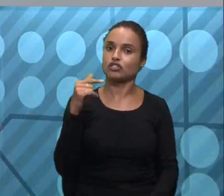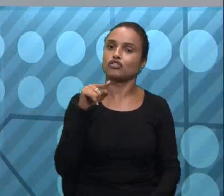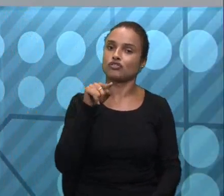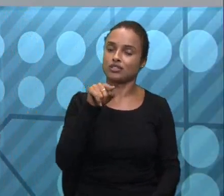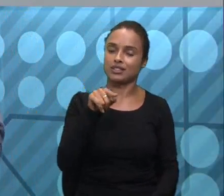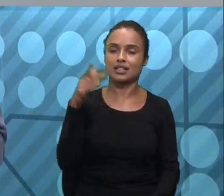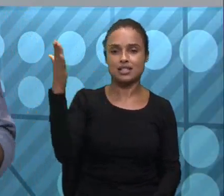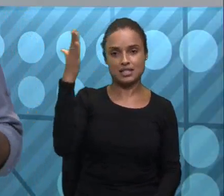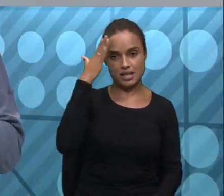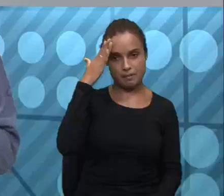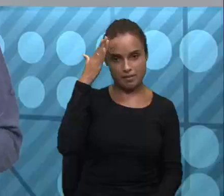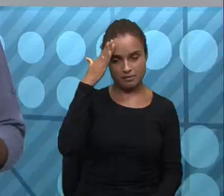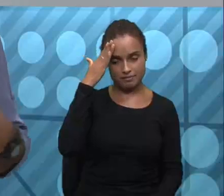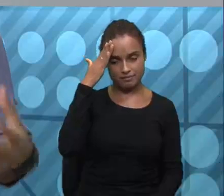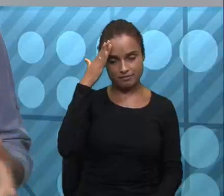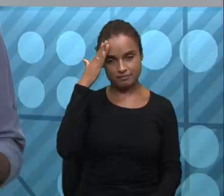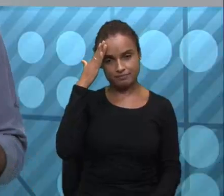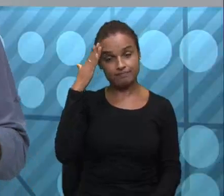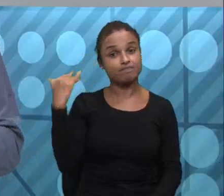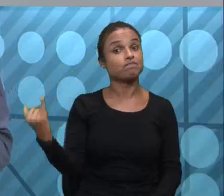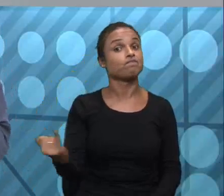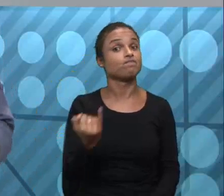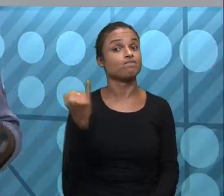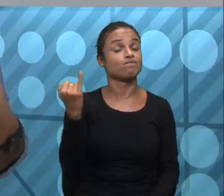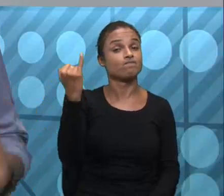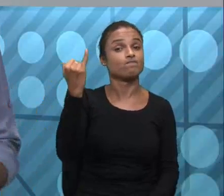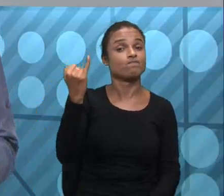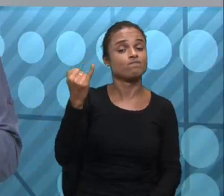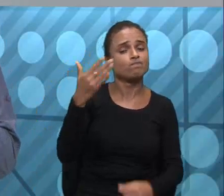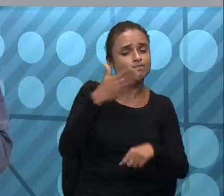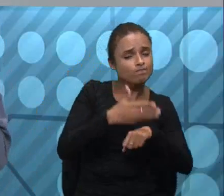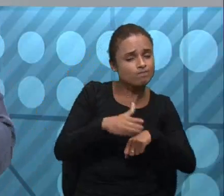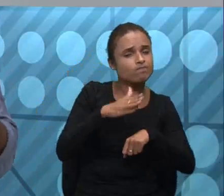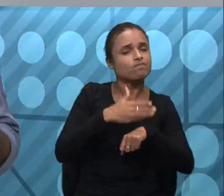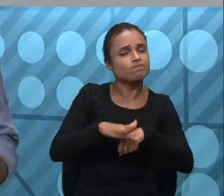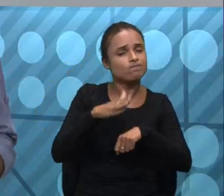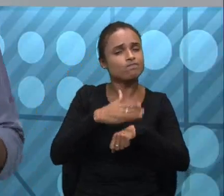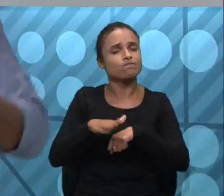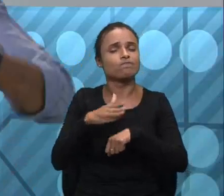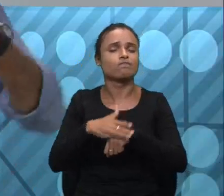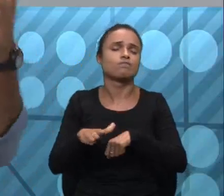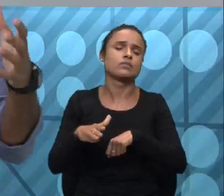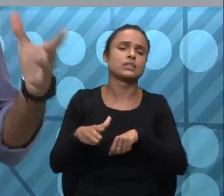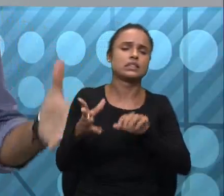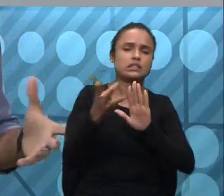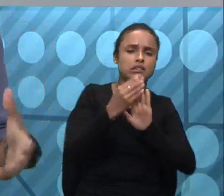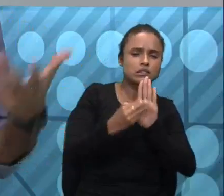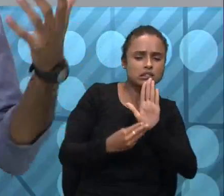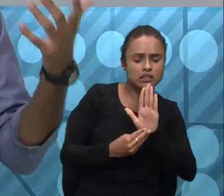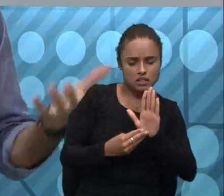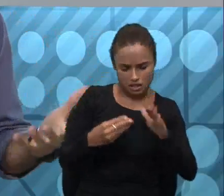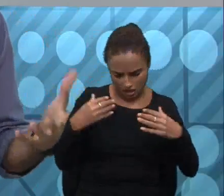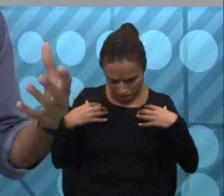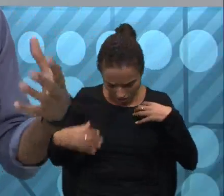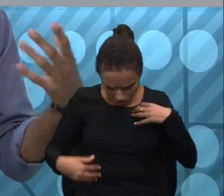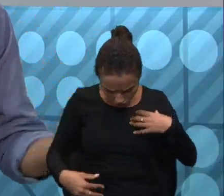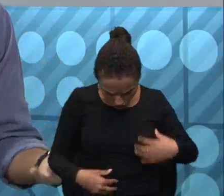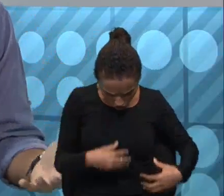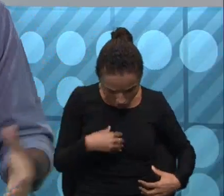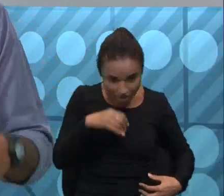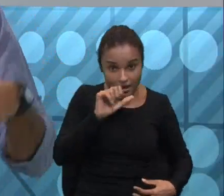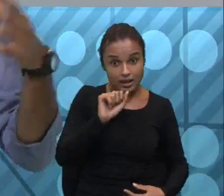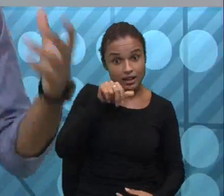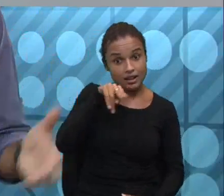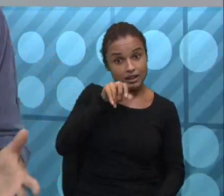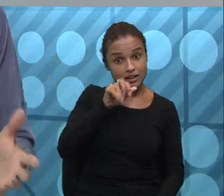tá? Então, por isso que eu falei da importância da gente começar a aplicar um pouco esses conceitos. Pega a anatomia, ao invés de pensar que é algo